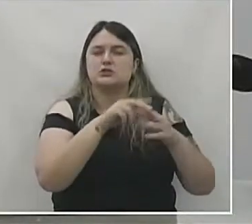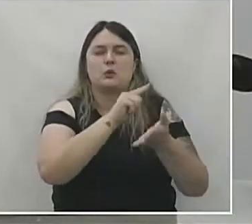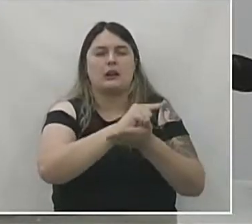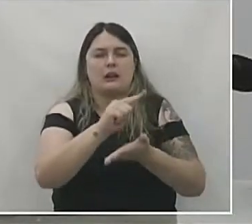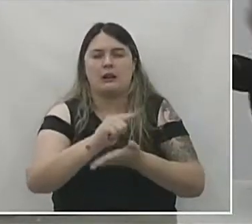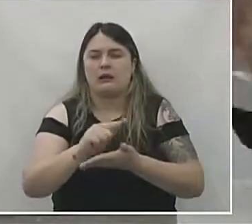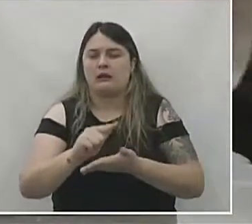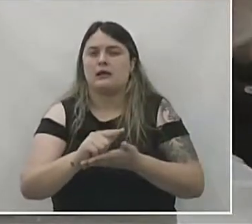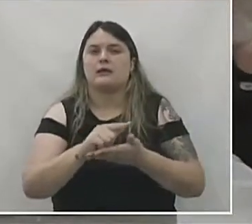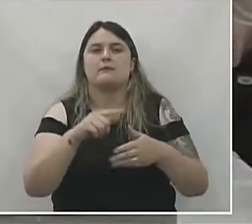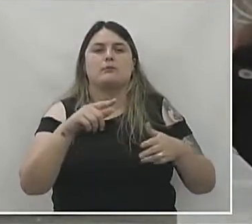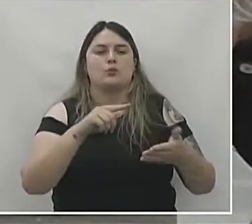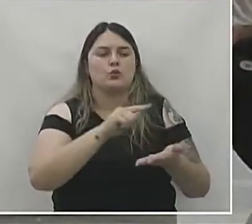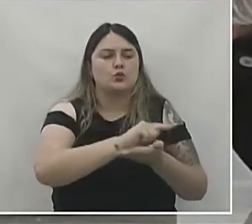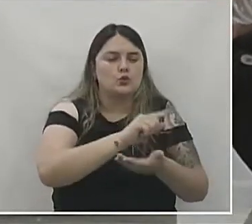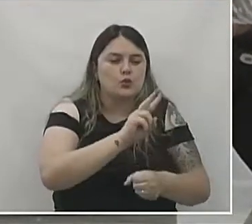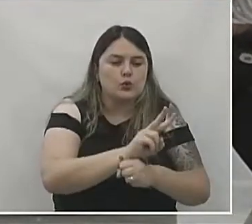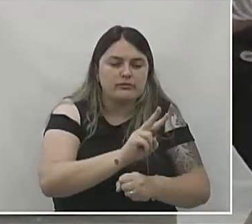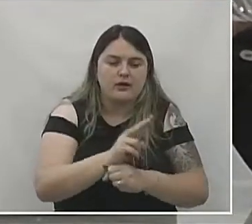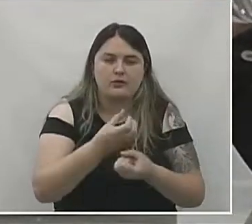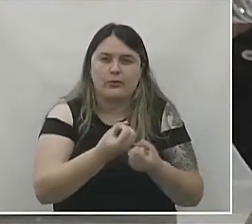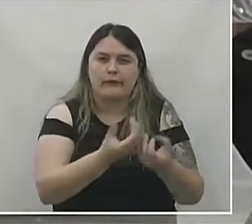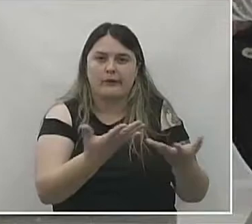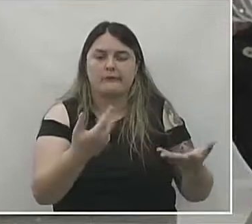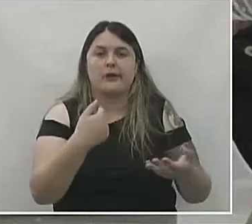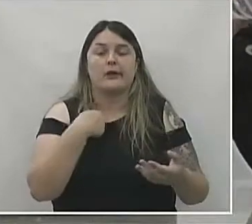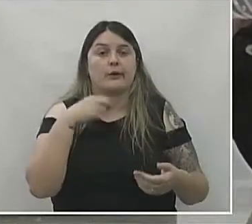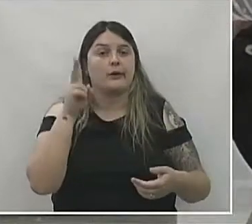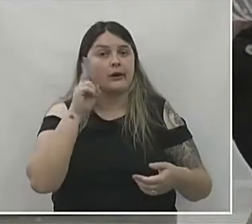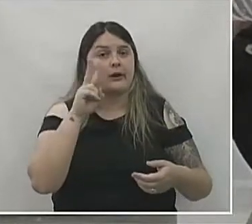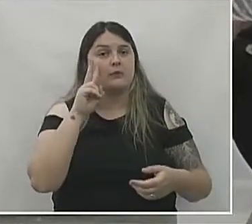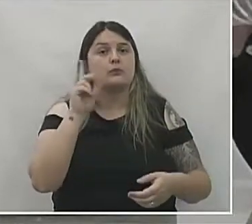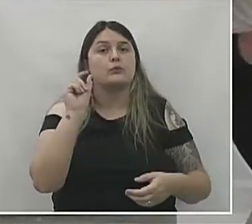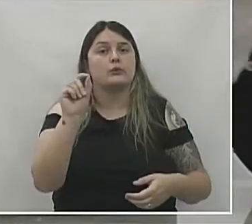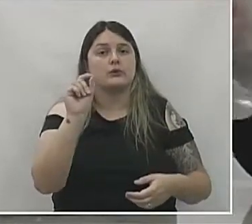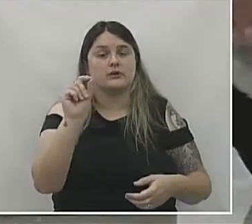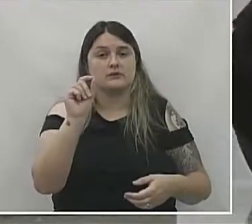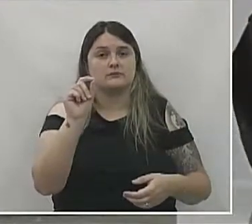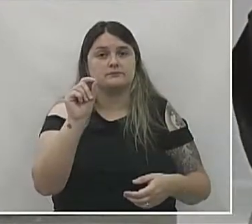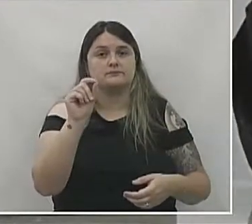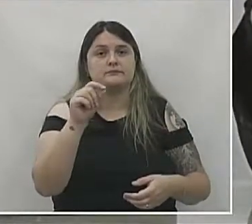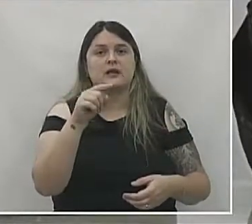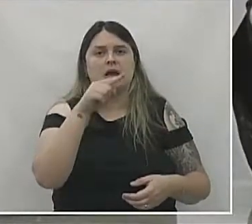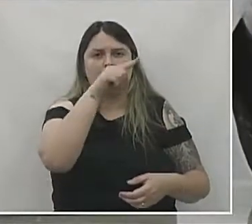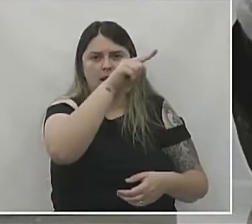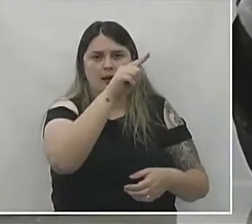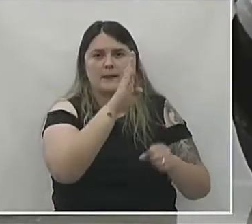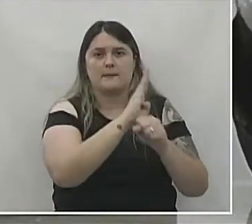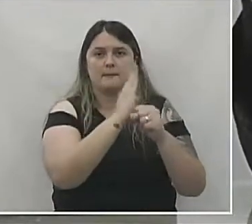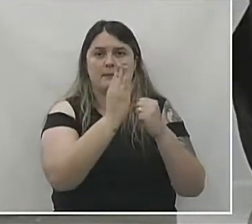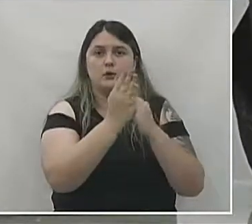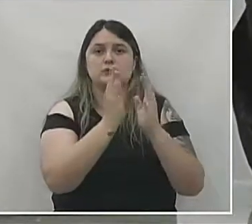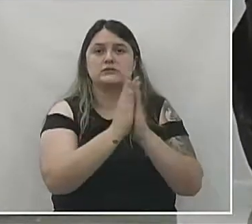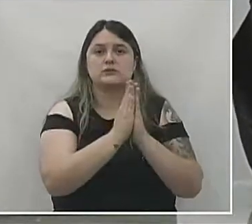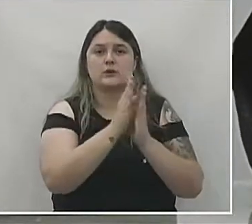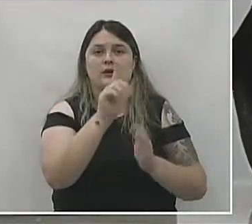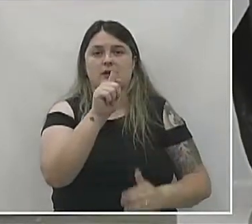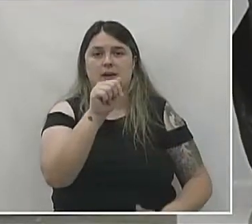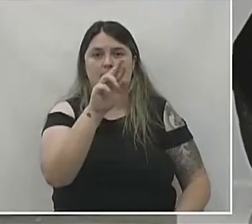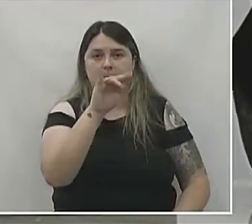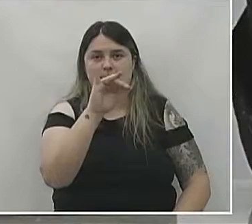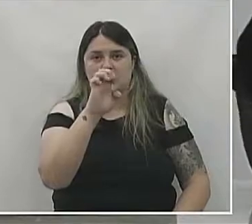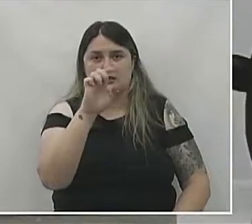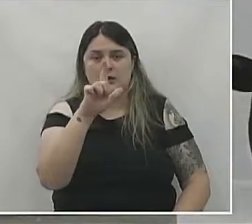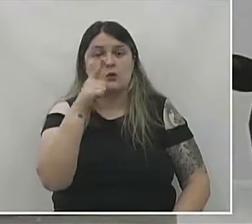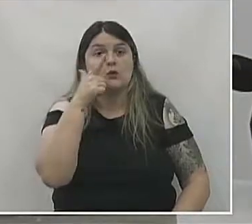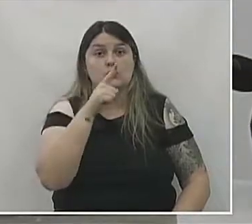limpeza e na manutenção também lembro que ali no São Gabriel que eu não conseguia mini-arena